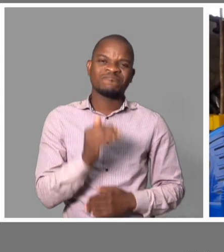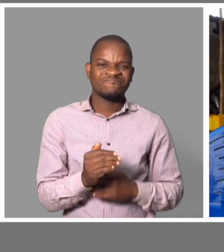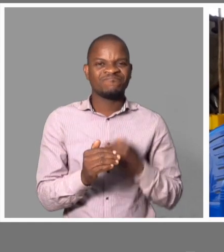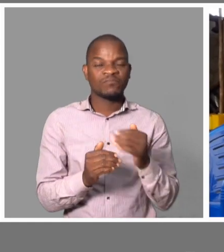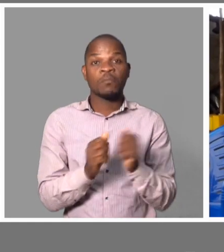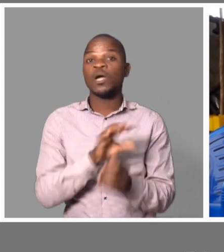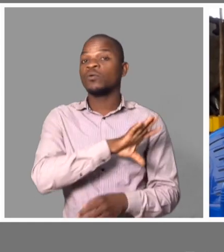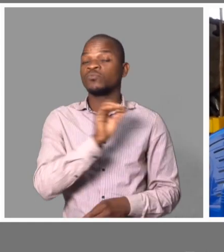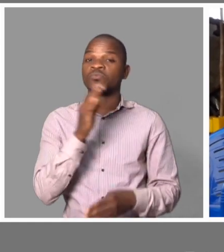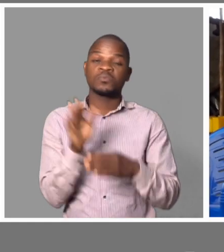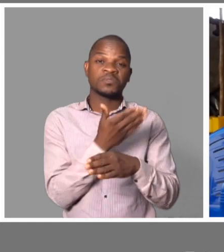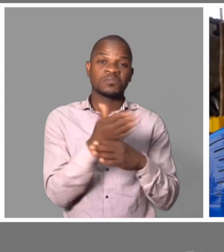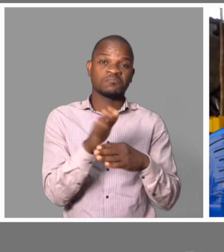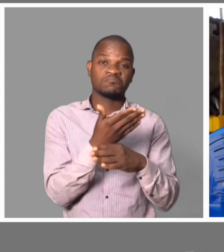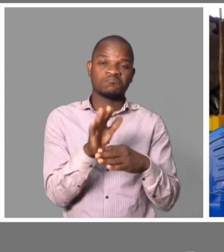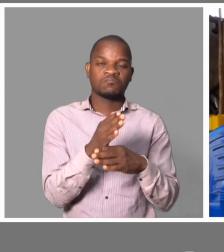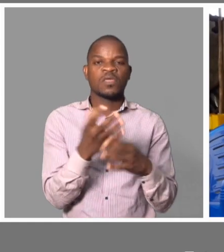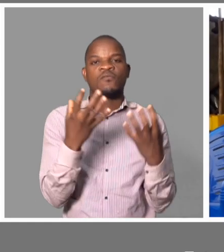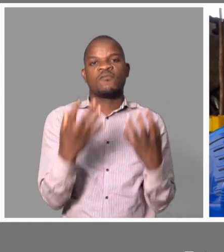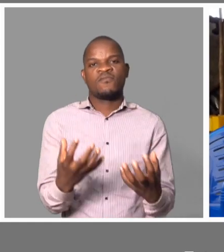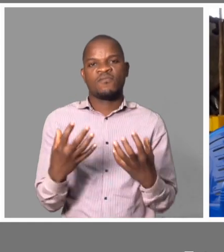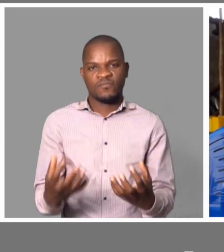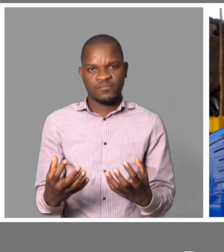estou tentando até agora, ainda não terminei.